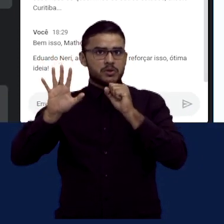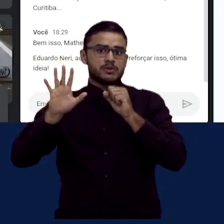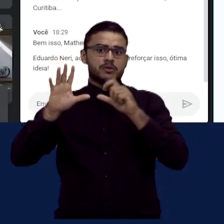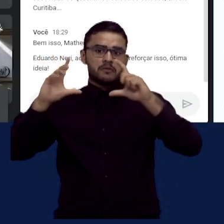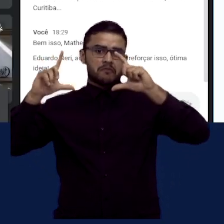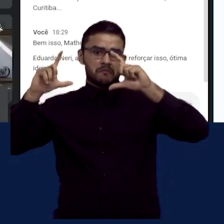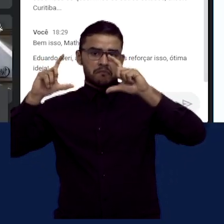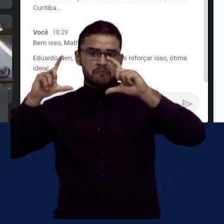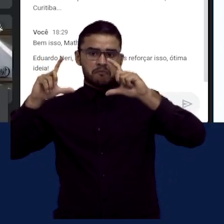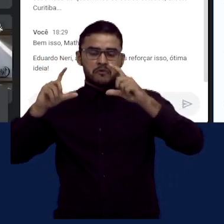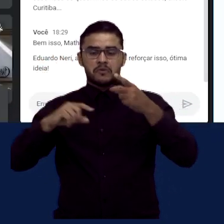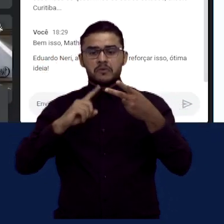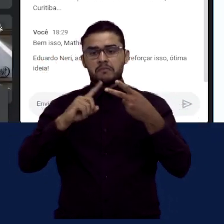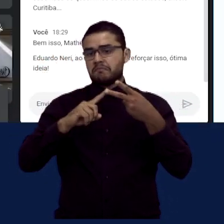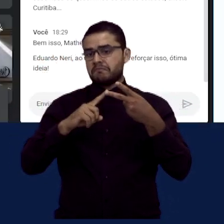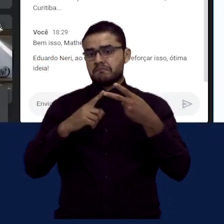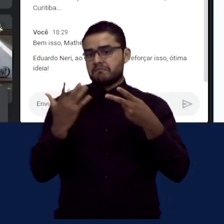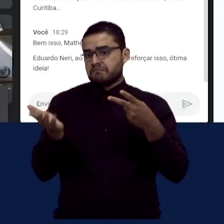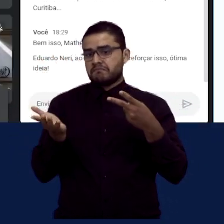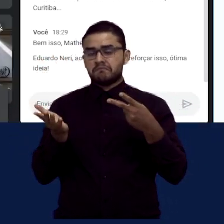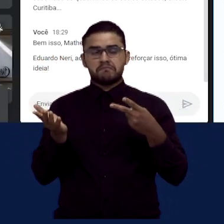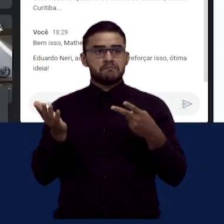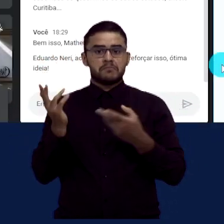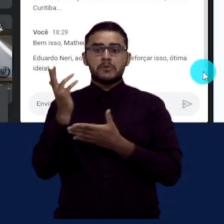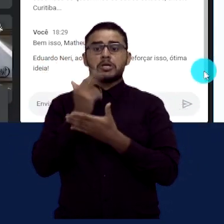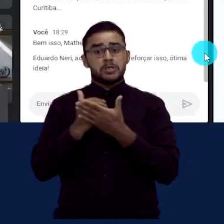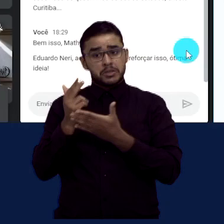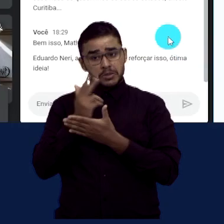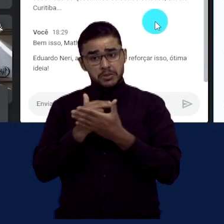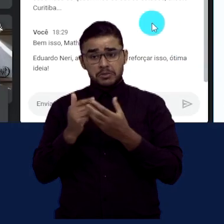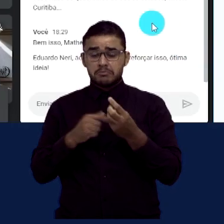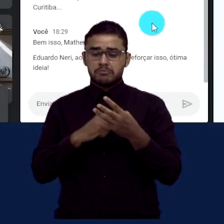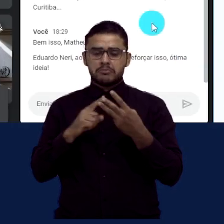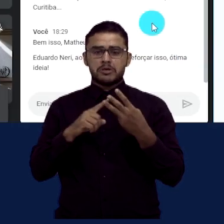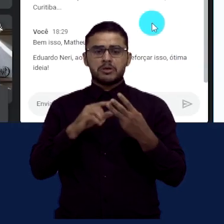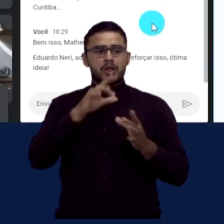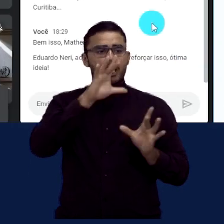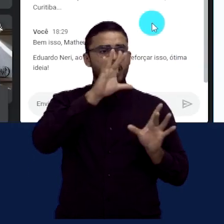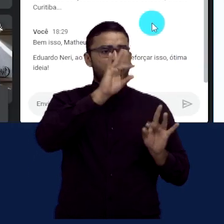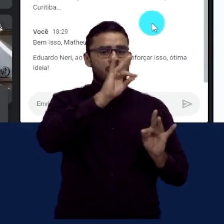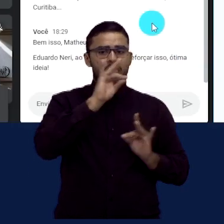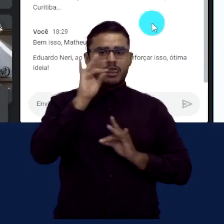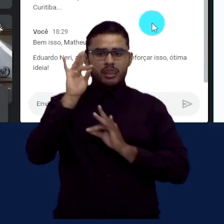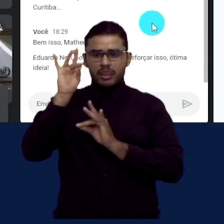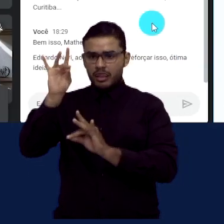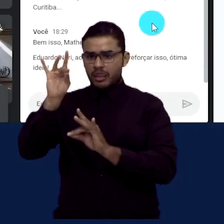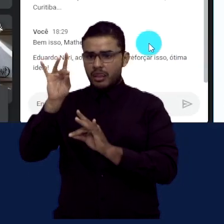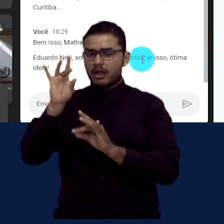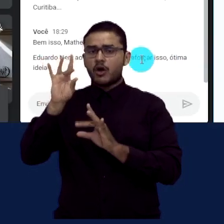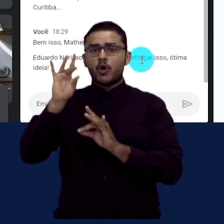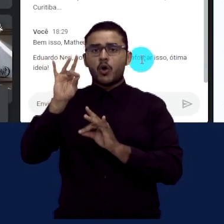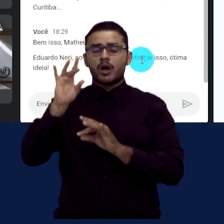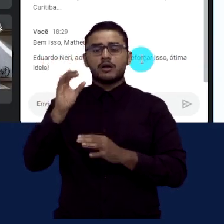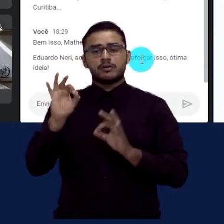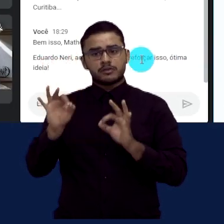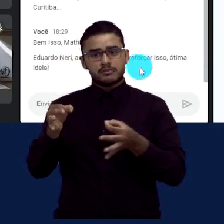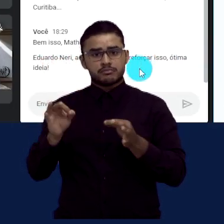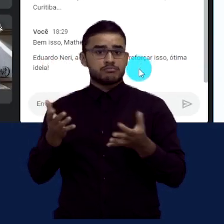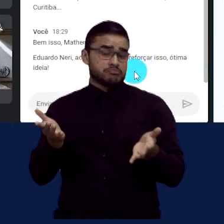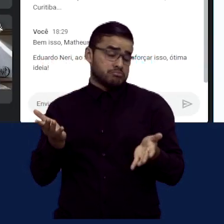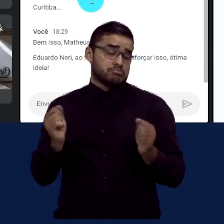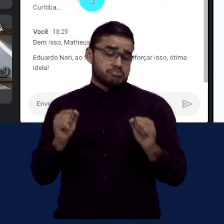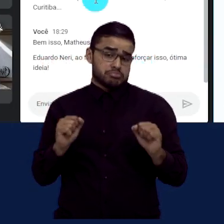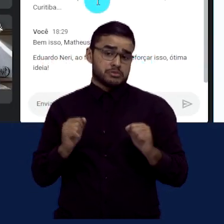Podem ser fotos, podem ser colagens, podem ser, enfim, há